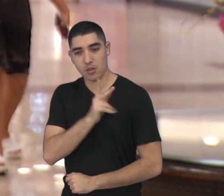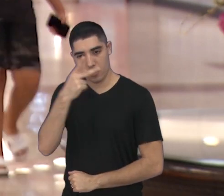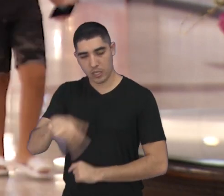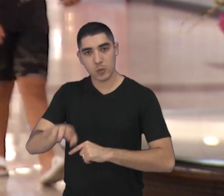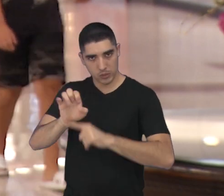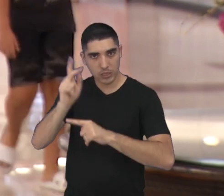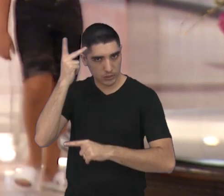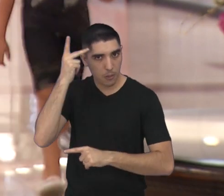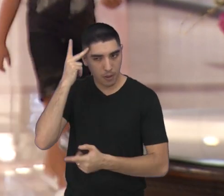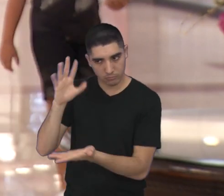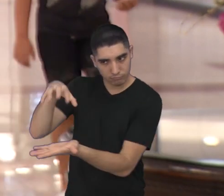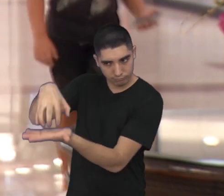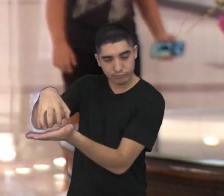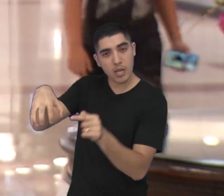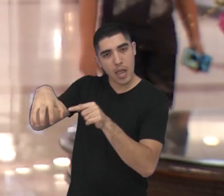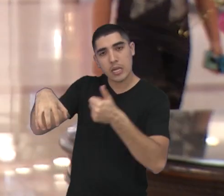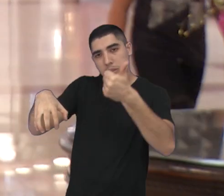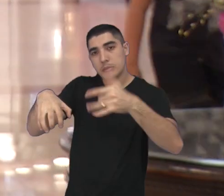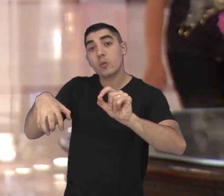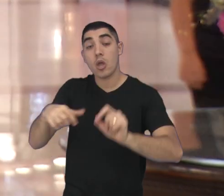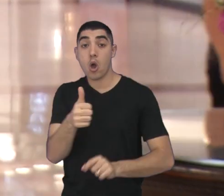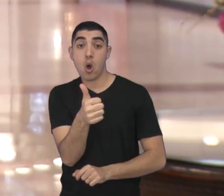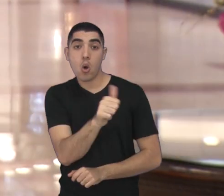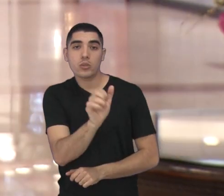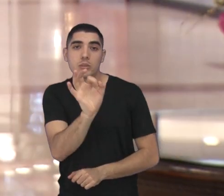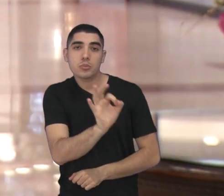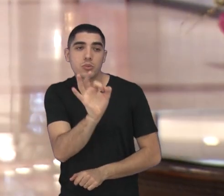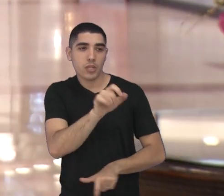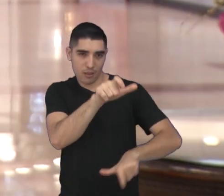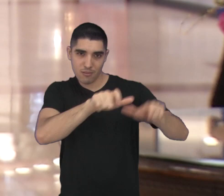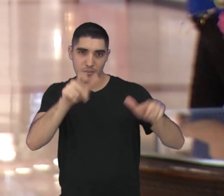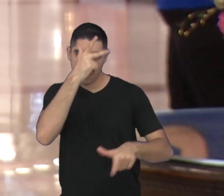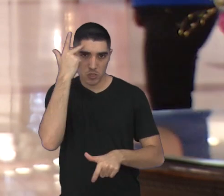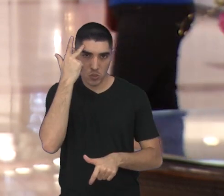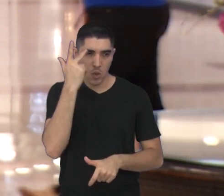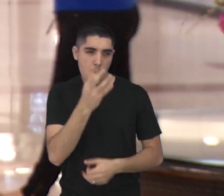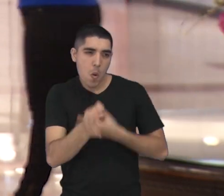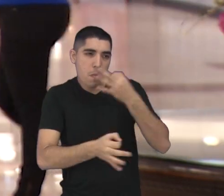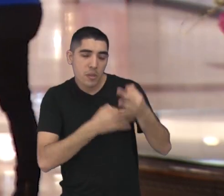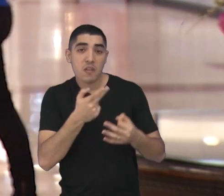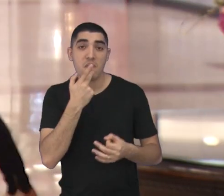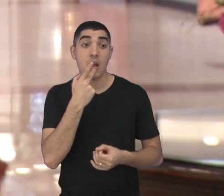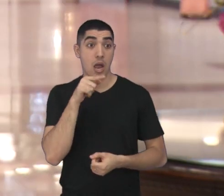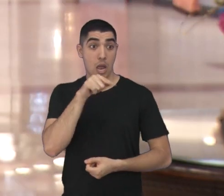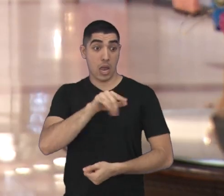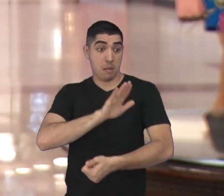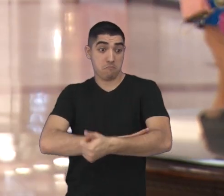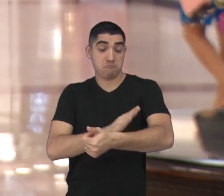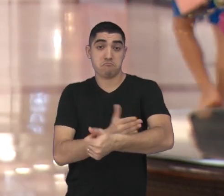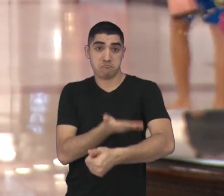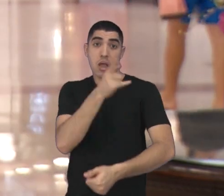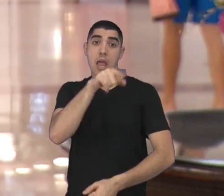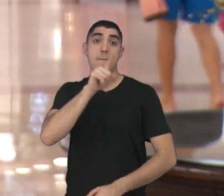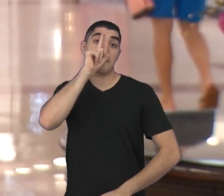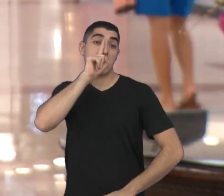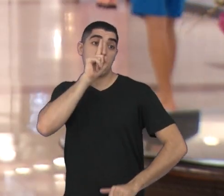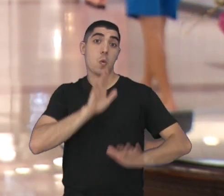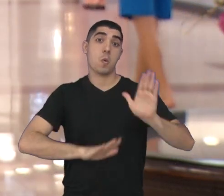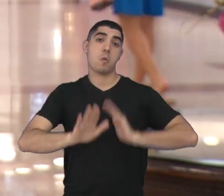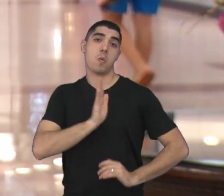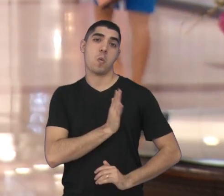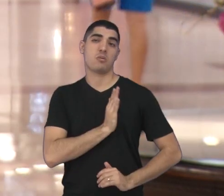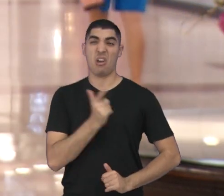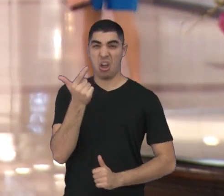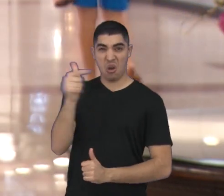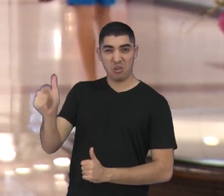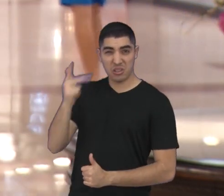de Cardiologia do Estado de São Paulo, somente 11% dos entrevistados acreditam que a hipertensão é um fator de risco para